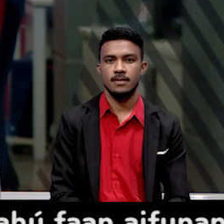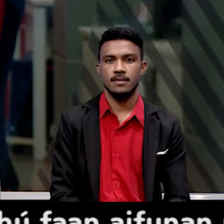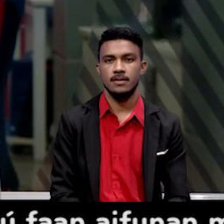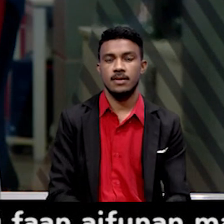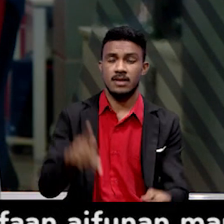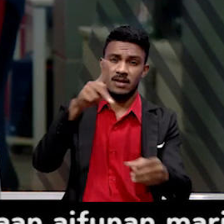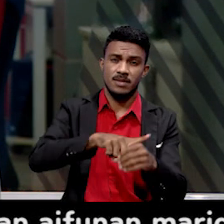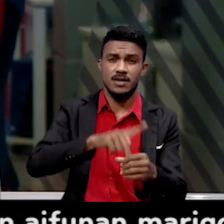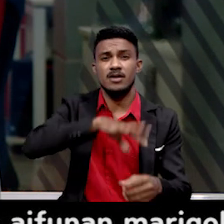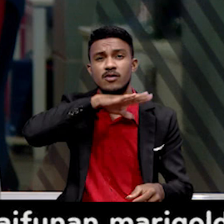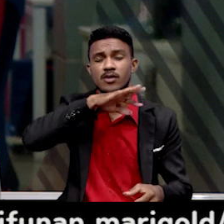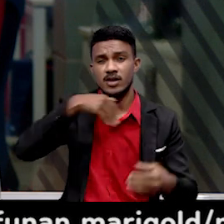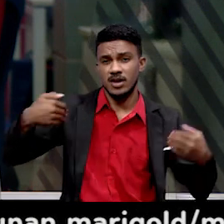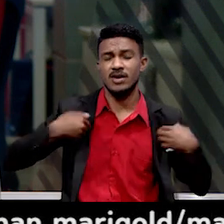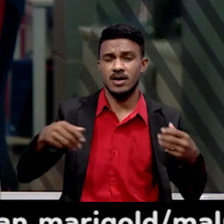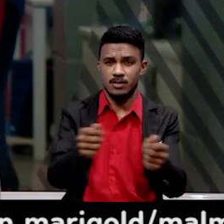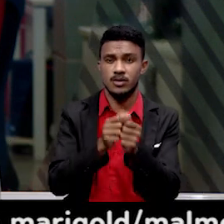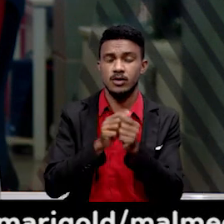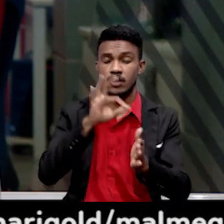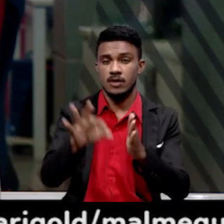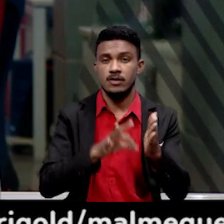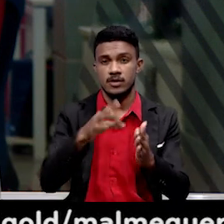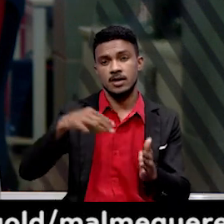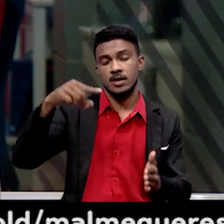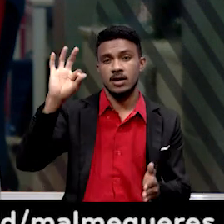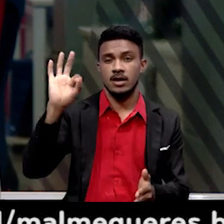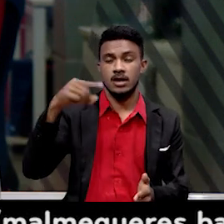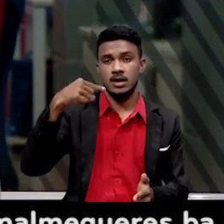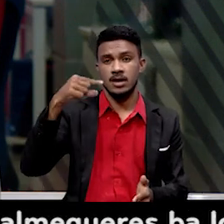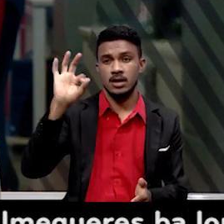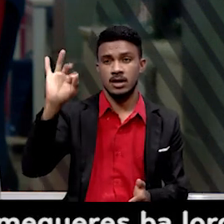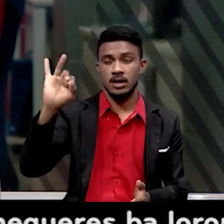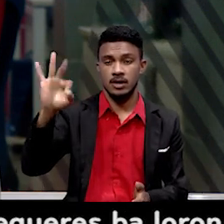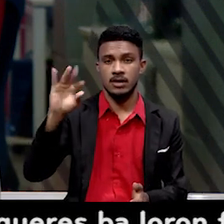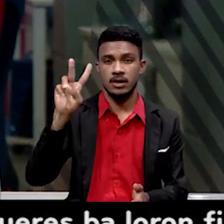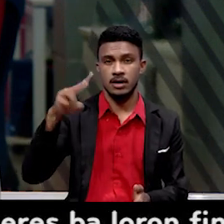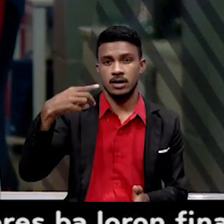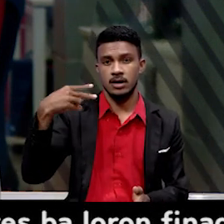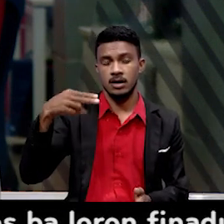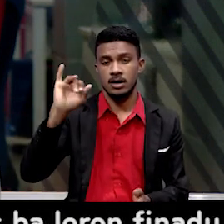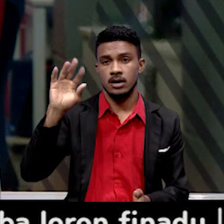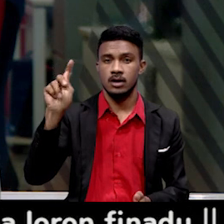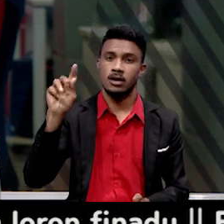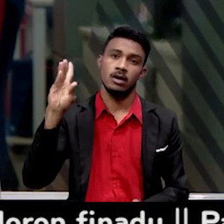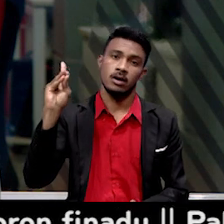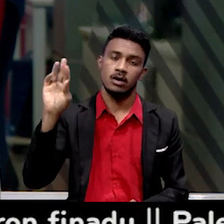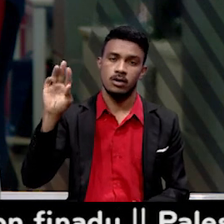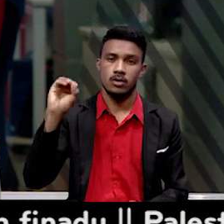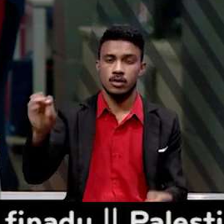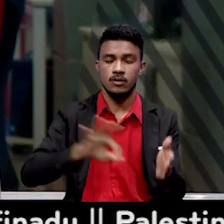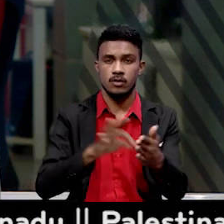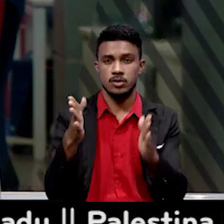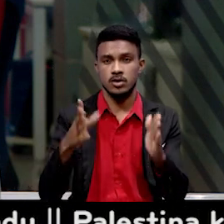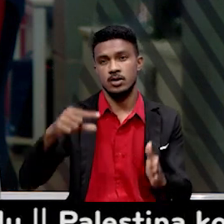Tau tem a perfuração na becarrur ou filmagem hidrocarboneto, sulento comunidade netos, tamba pressão ou se formação